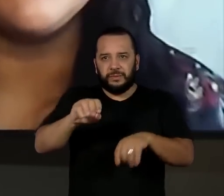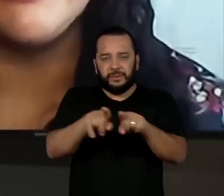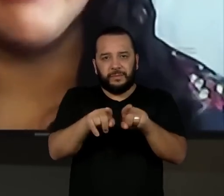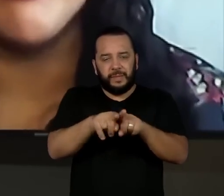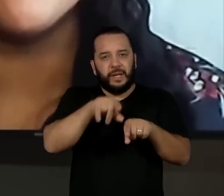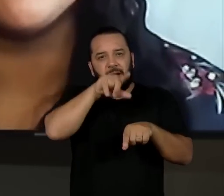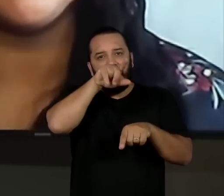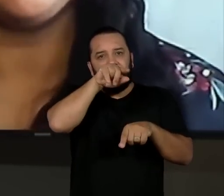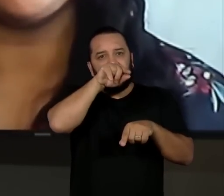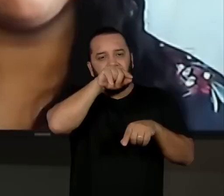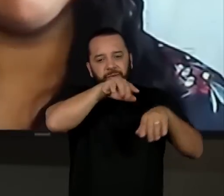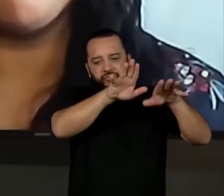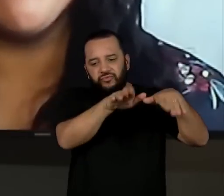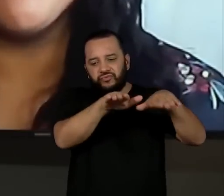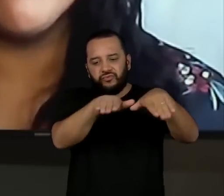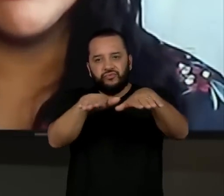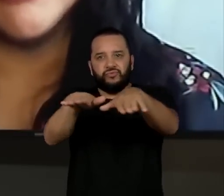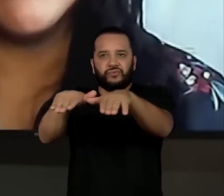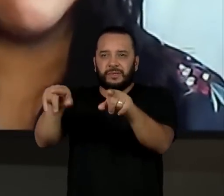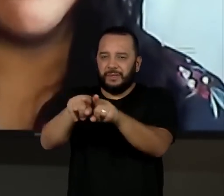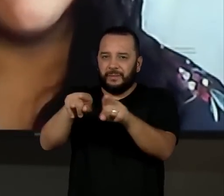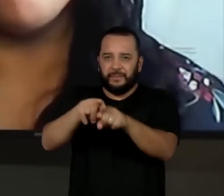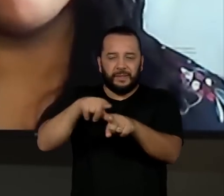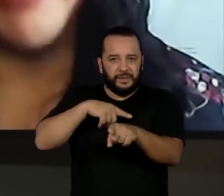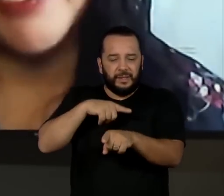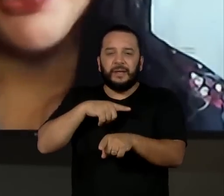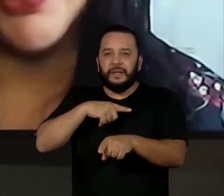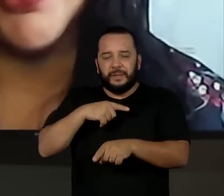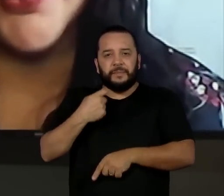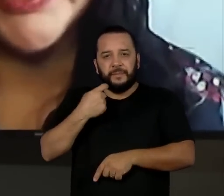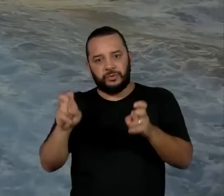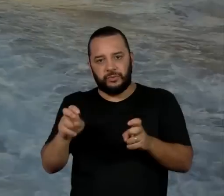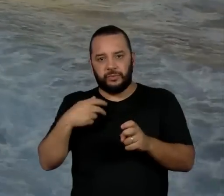peixes endêmicos, tem uma biodiversidade